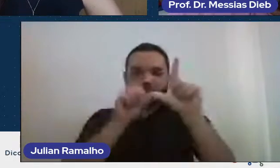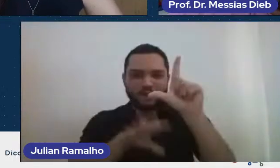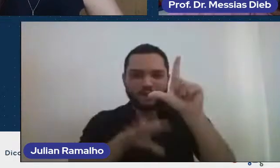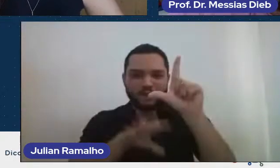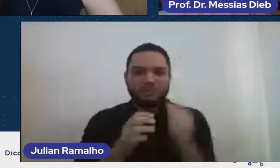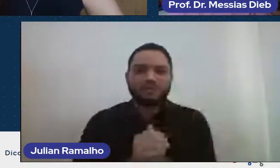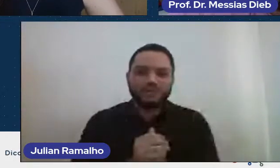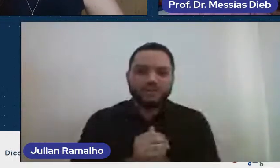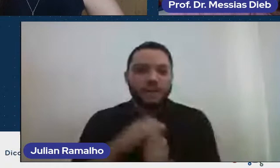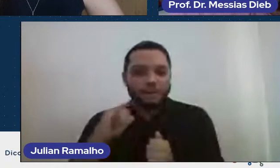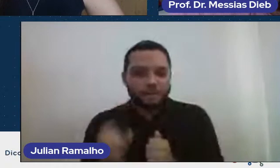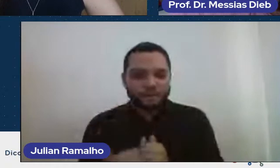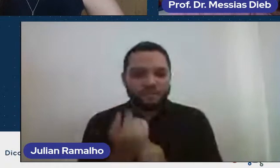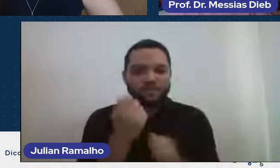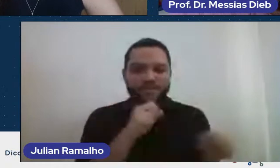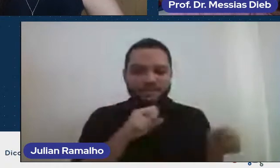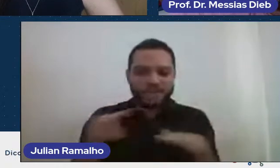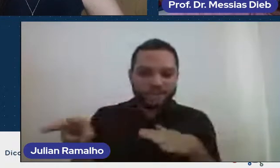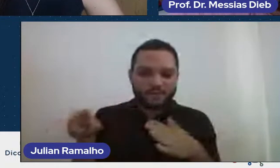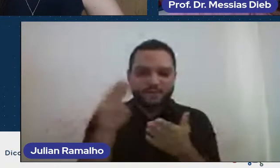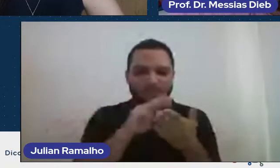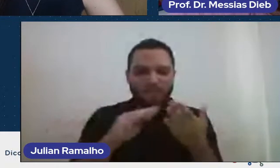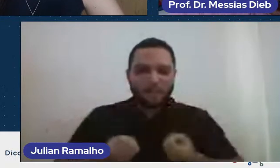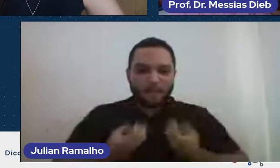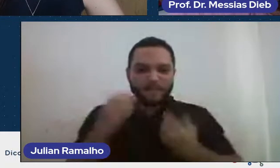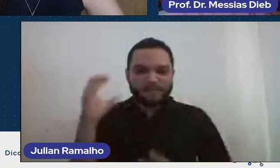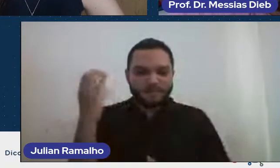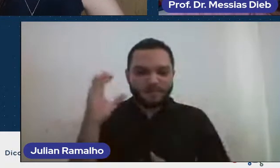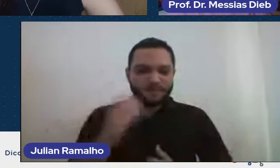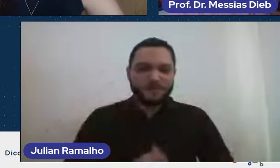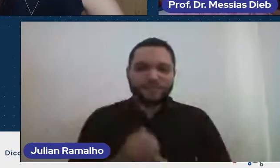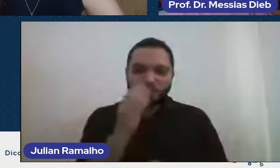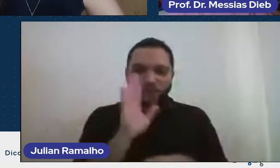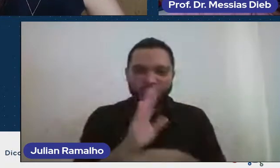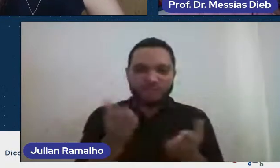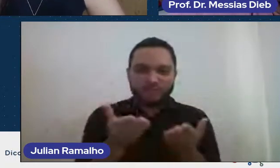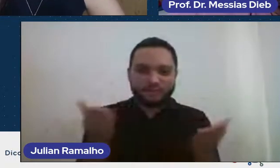uma semana de metodologia e produção científica. Boa tarde a